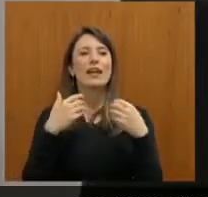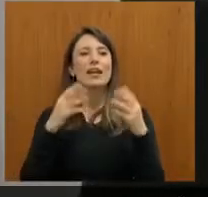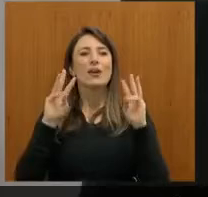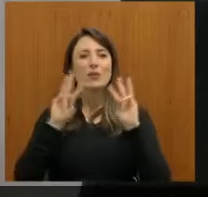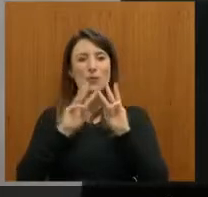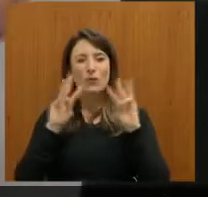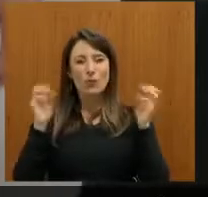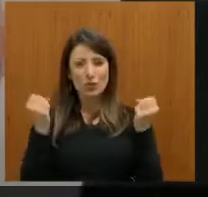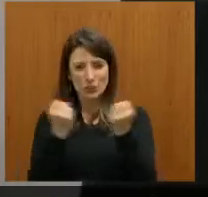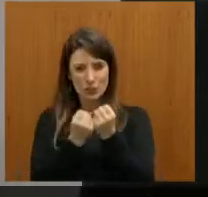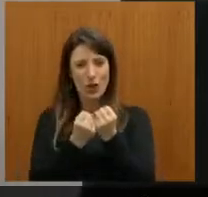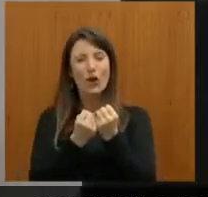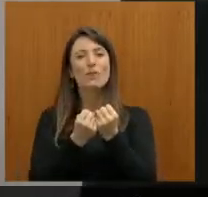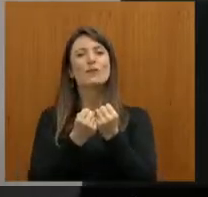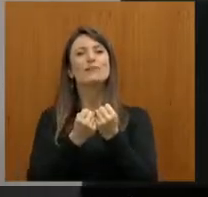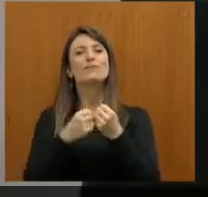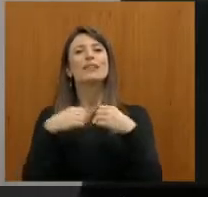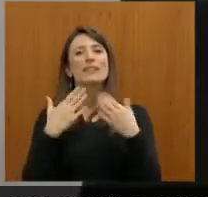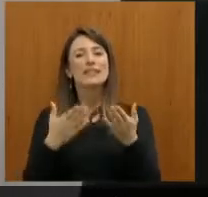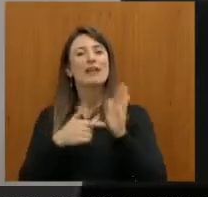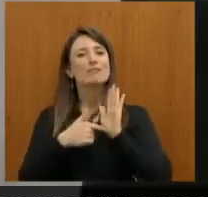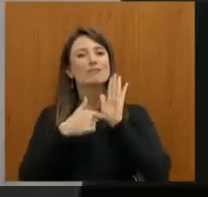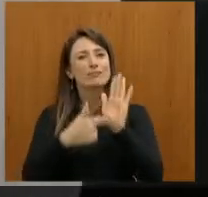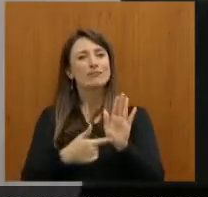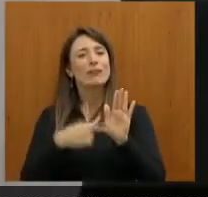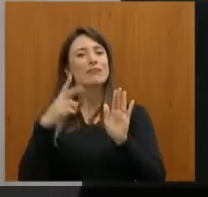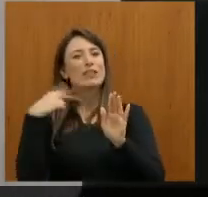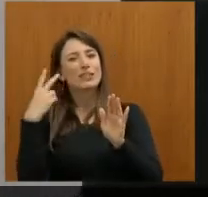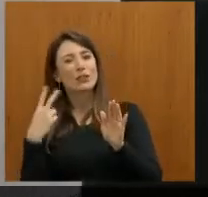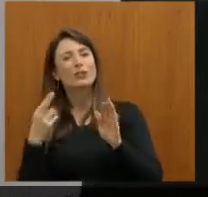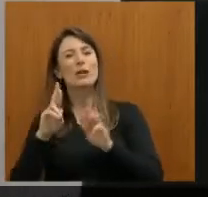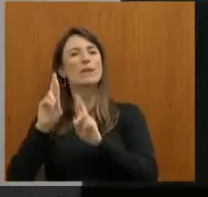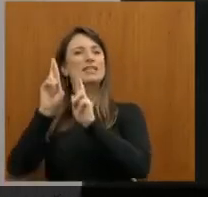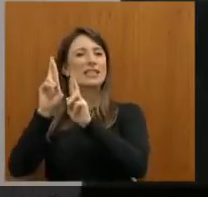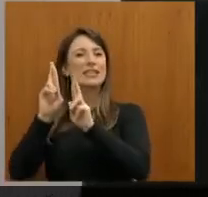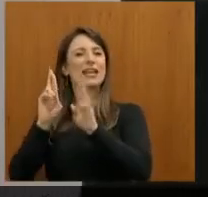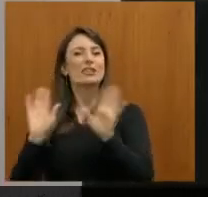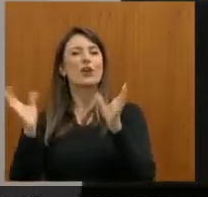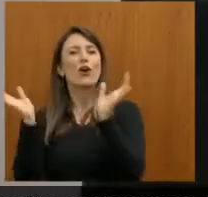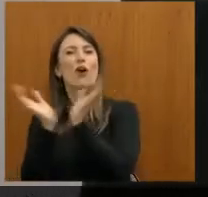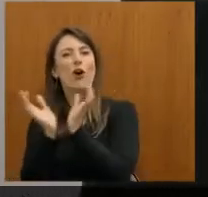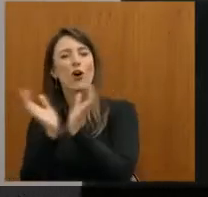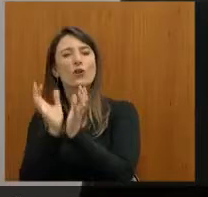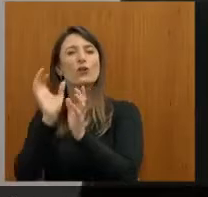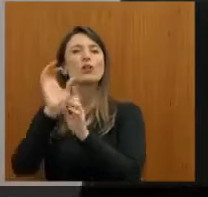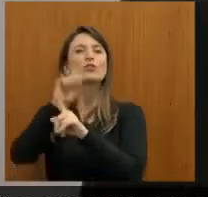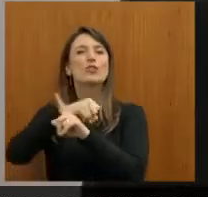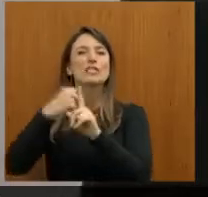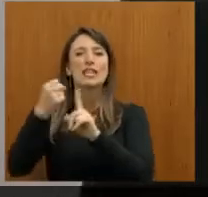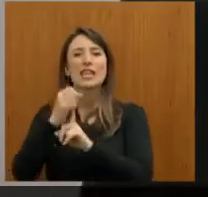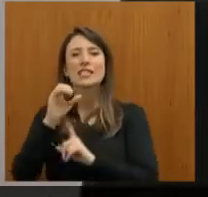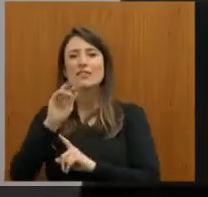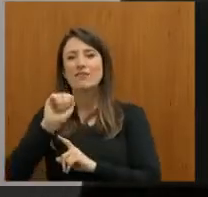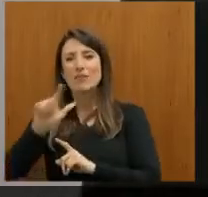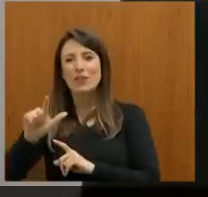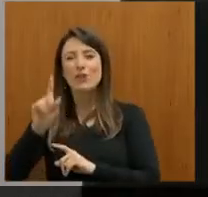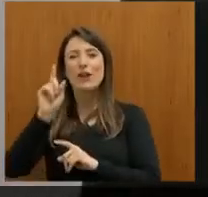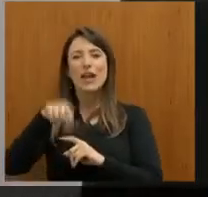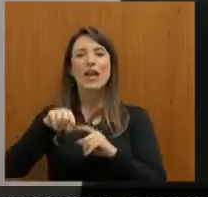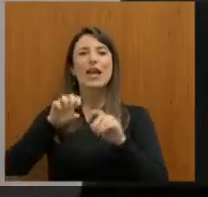lideranças sociais representantes dos órgãos e da sociedade civil do Estado é o shopping